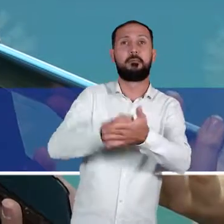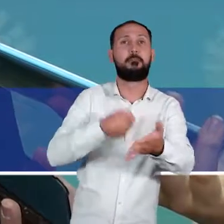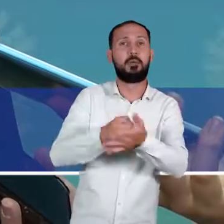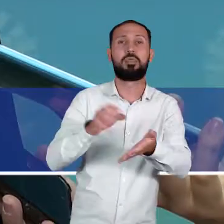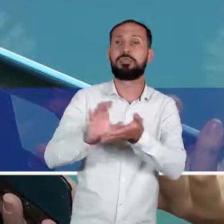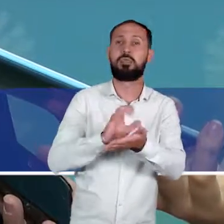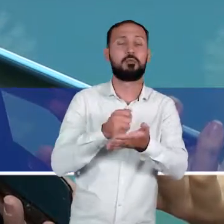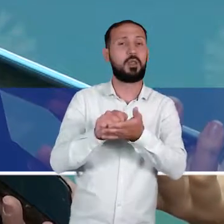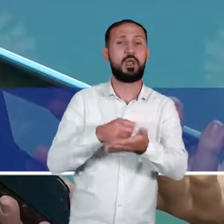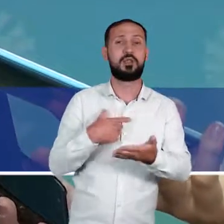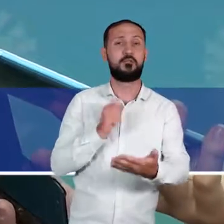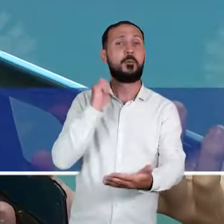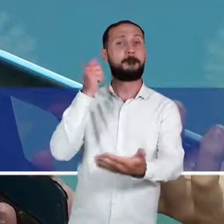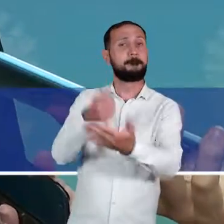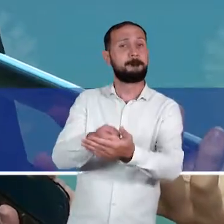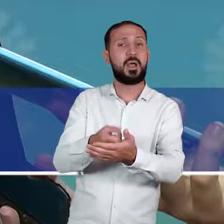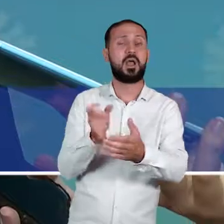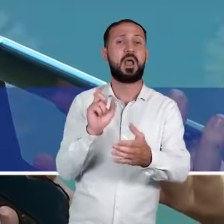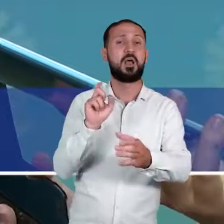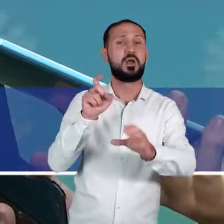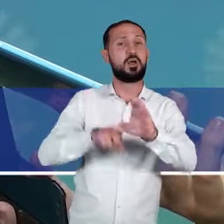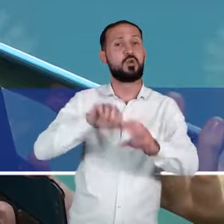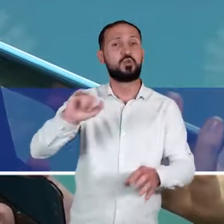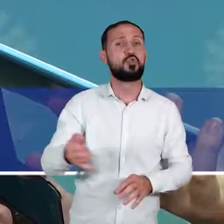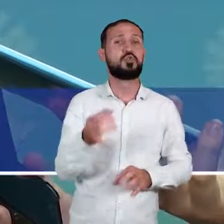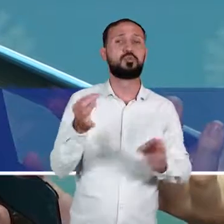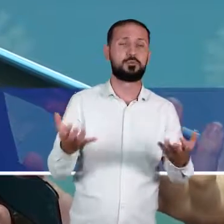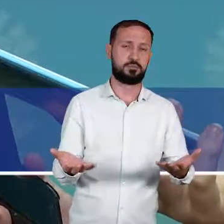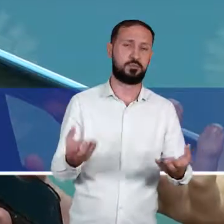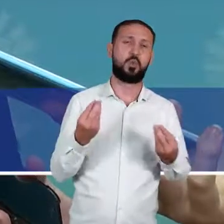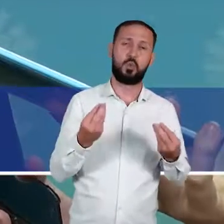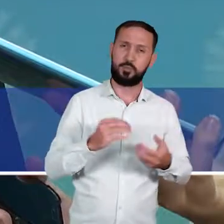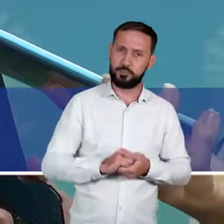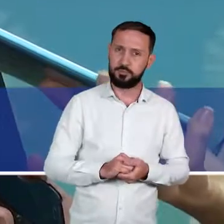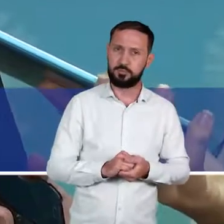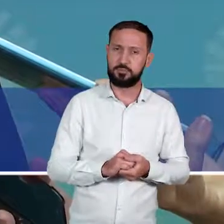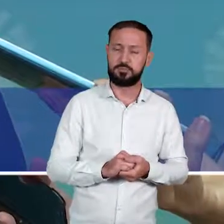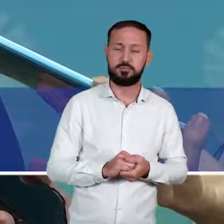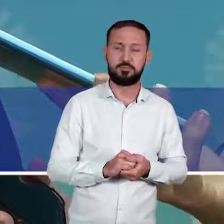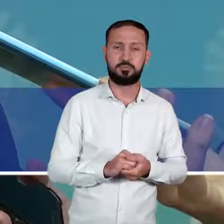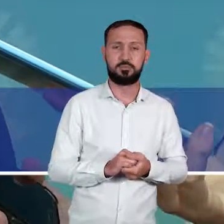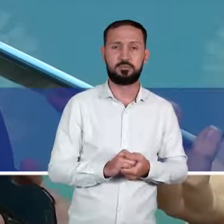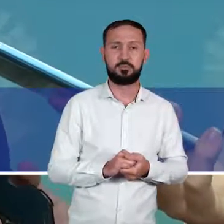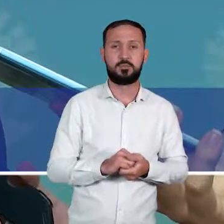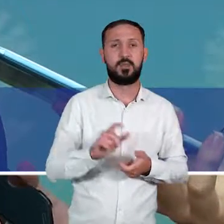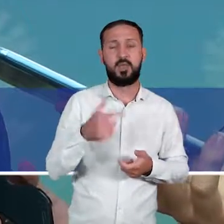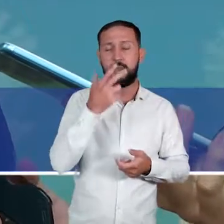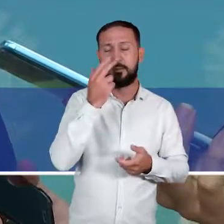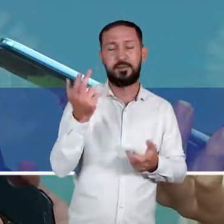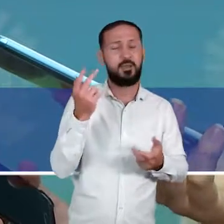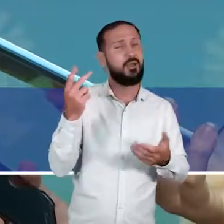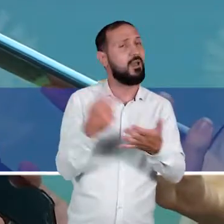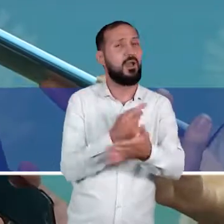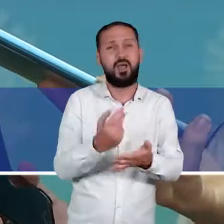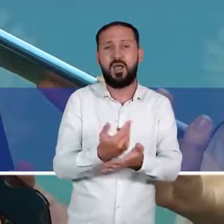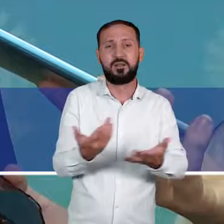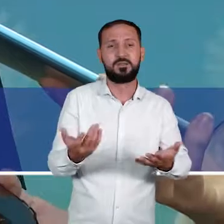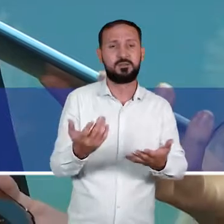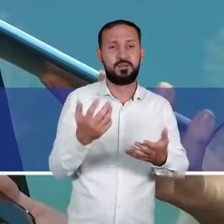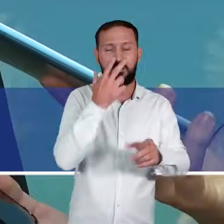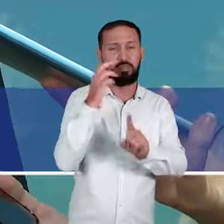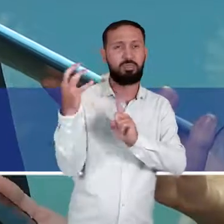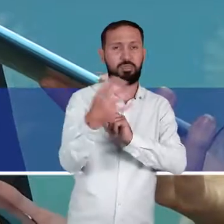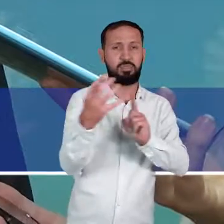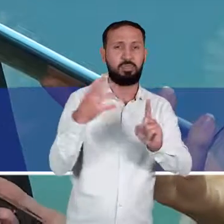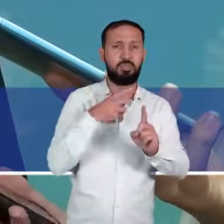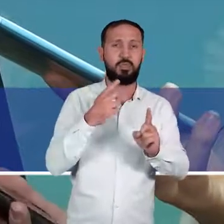receber nada e ficar pagando juros de uma dívida que você não deve nada. Então, esse é um fantasma que gira em